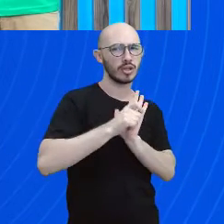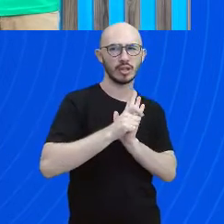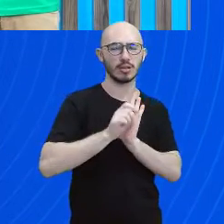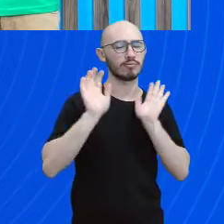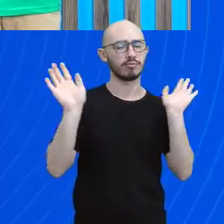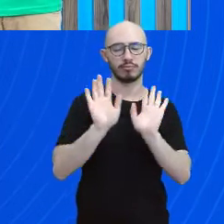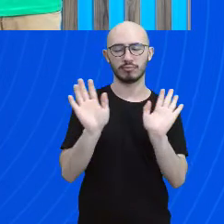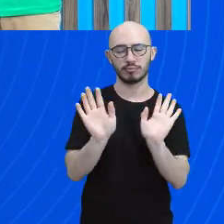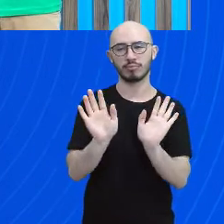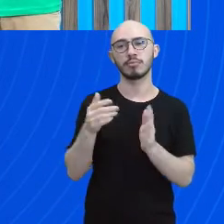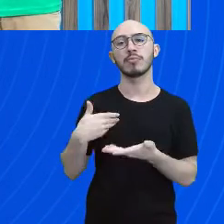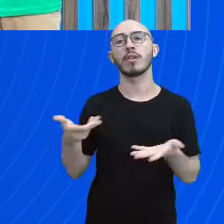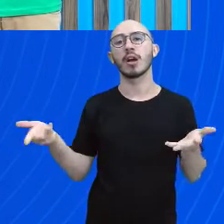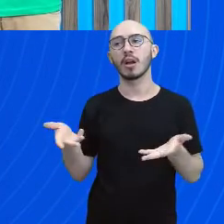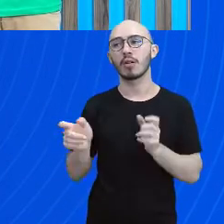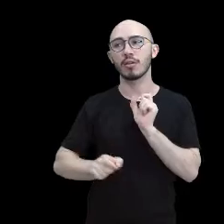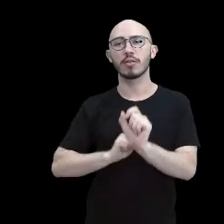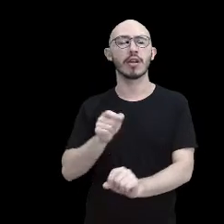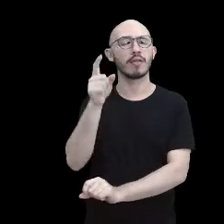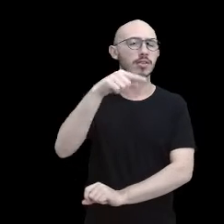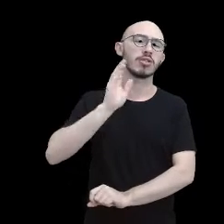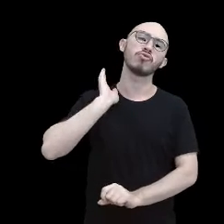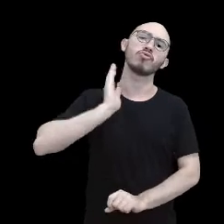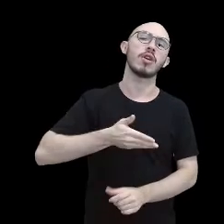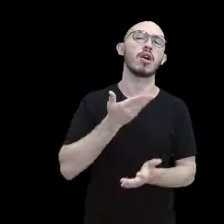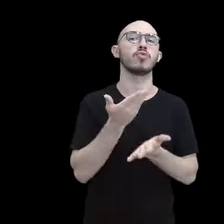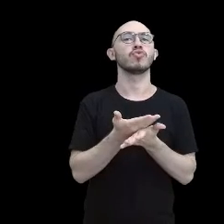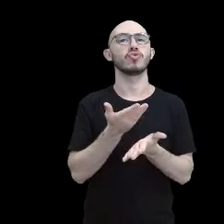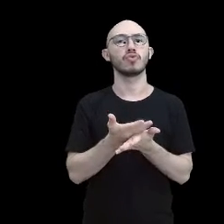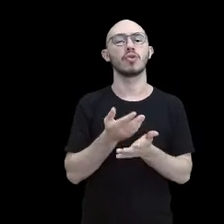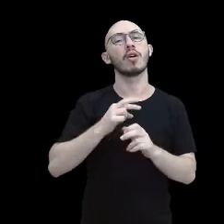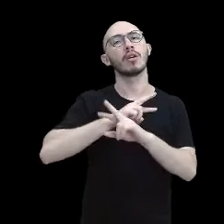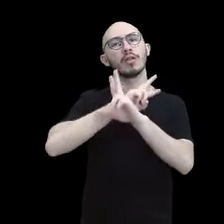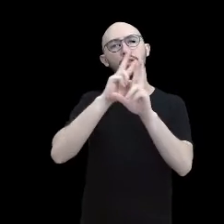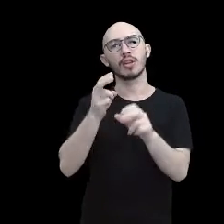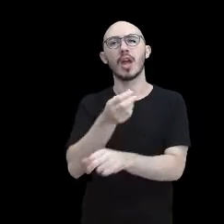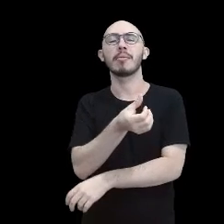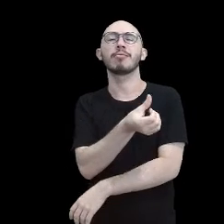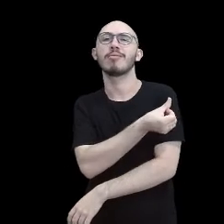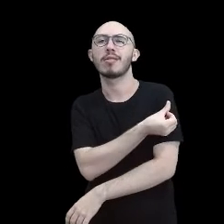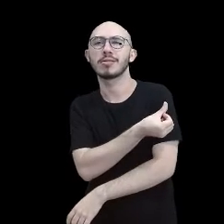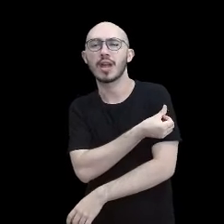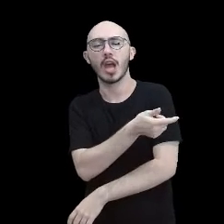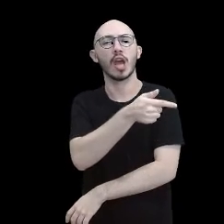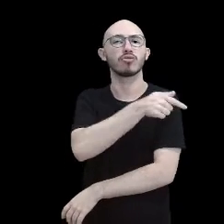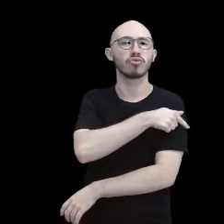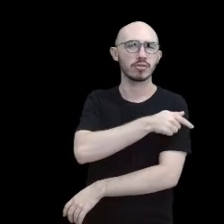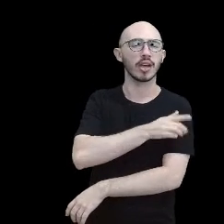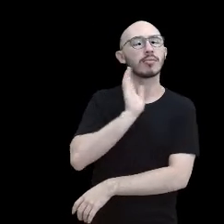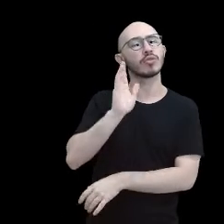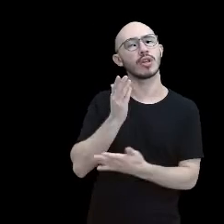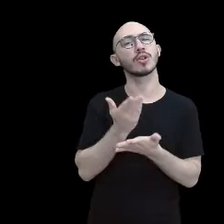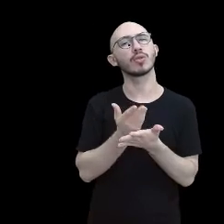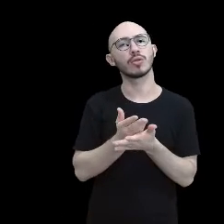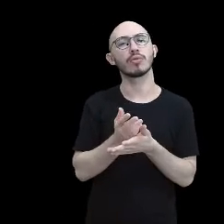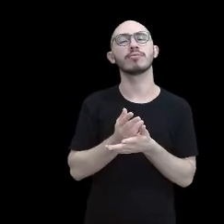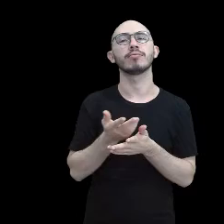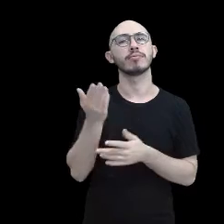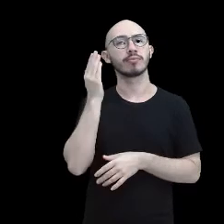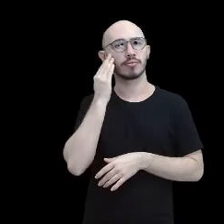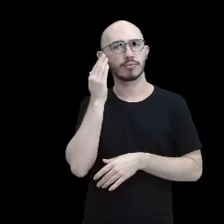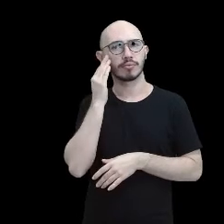Isso é muito comum você já ter visto esse tema lá no 6º ano, no 7º ano. Você percebe que